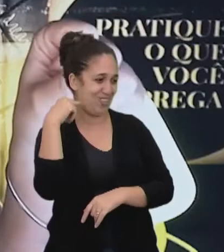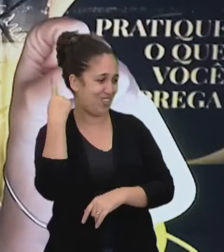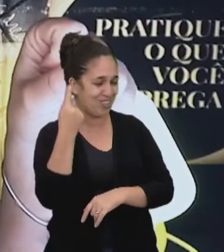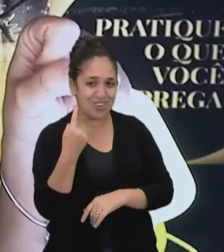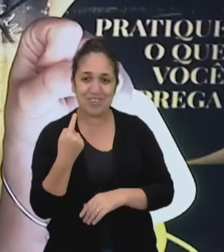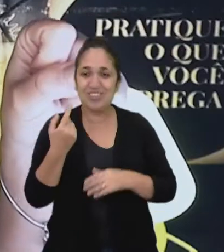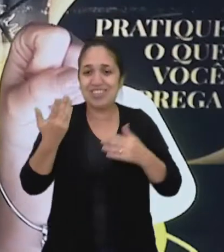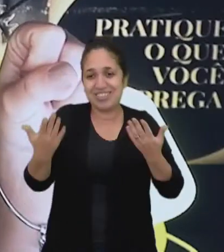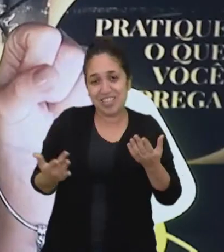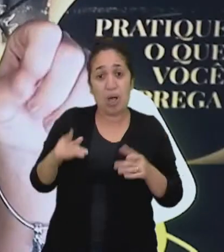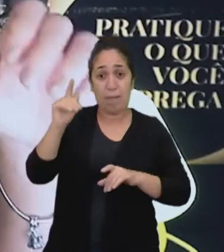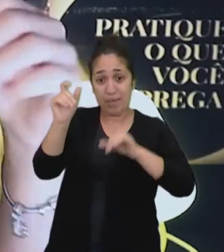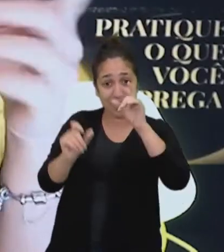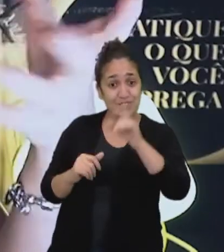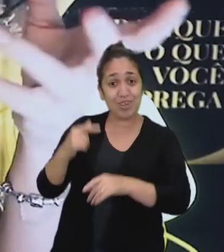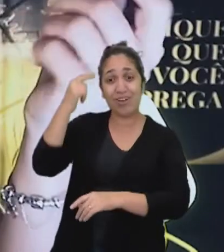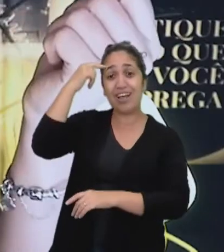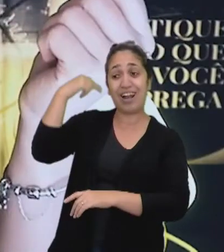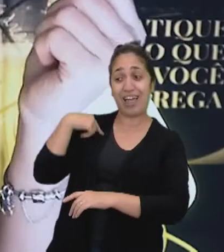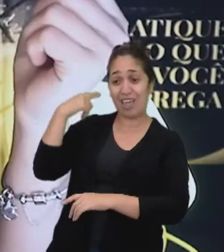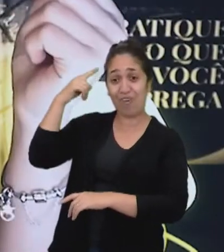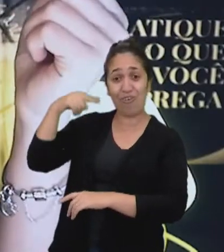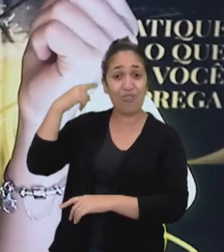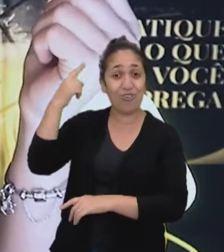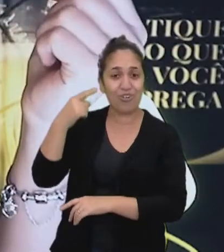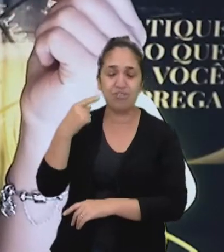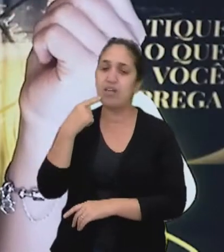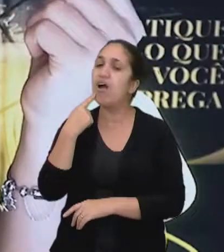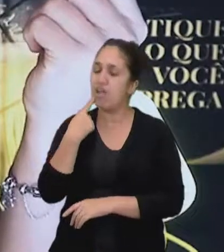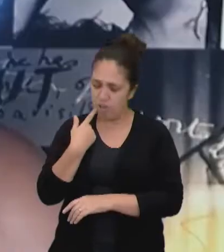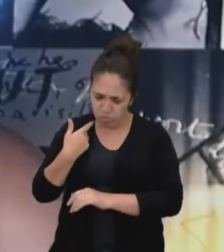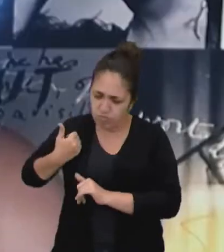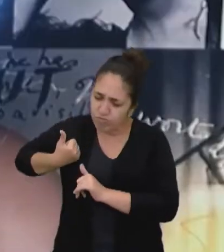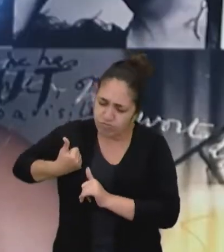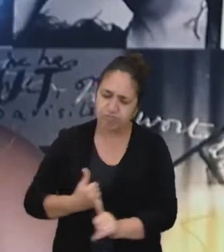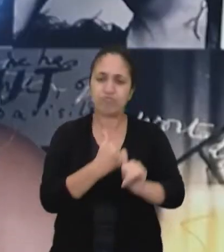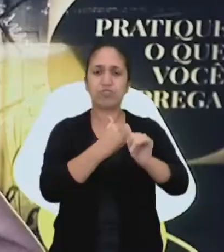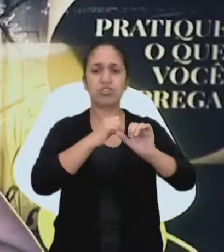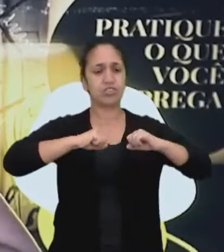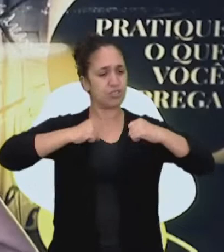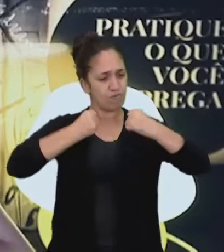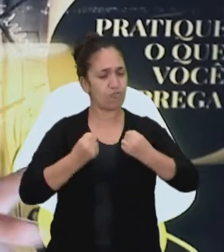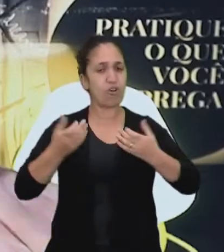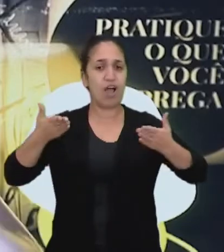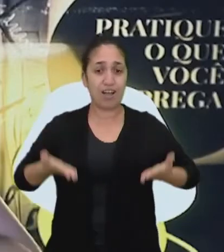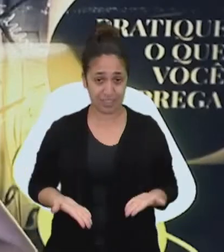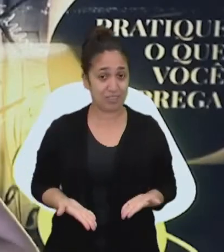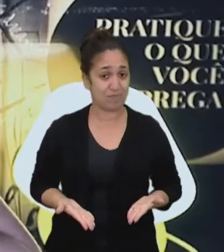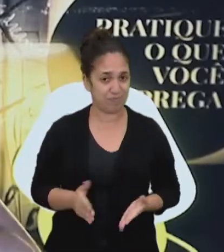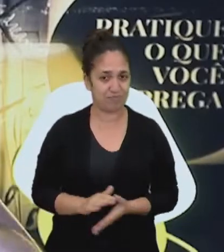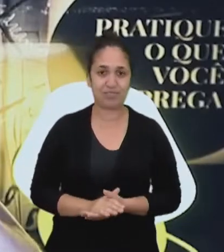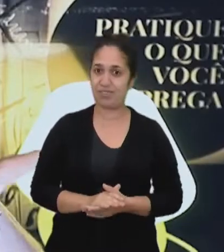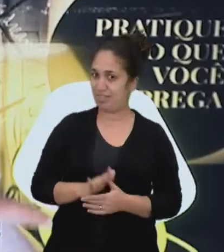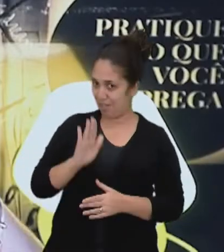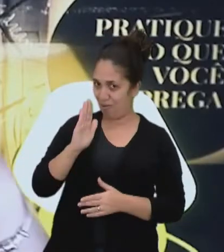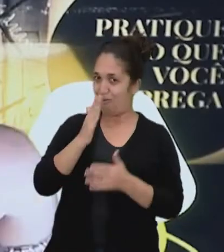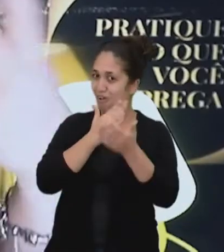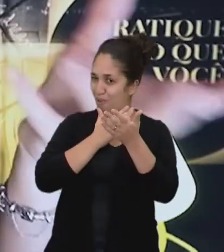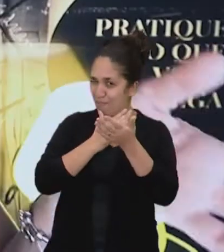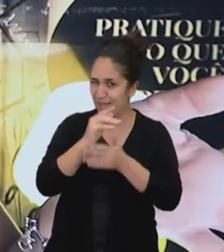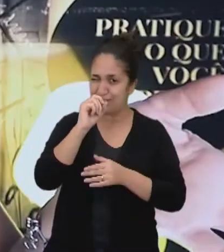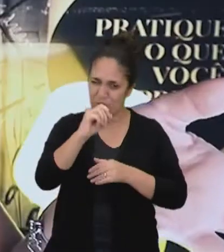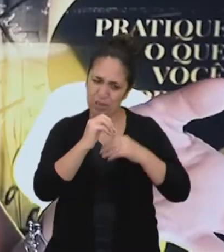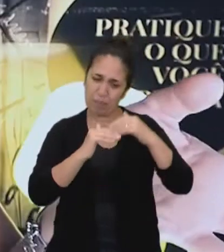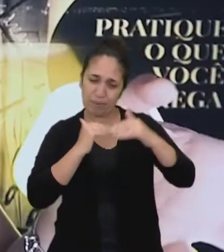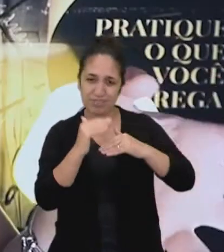Mesmo o pessoal achando que eu tava doida, eu persegui a minha ideia e aqui estou. Primeiro eu tive que fazer um processo para